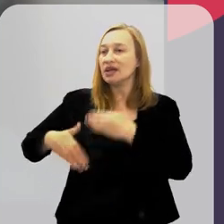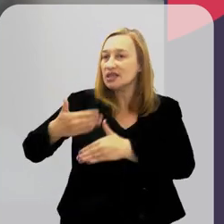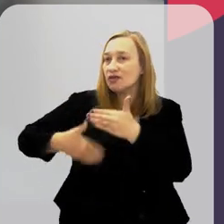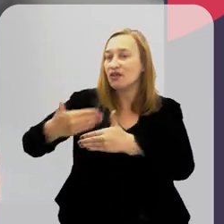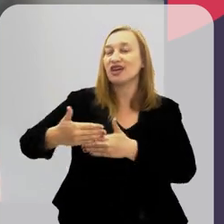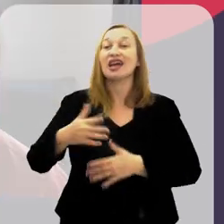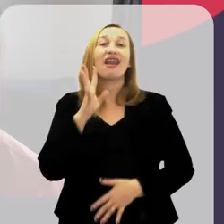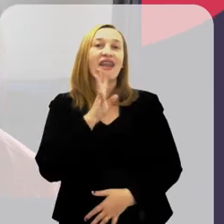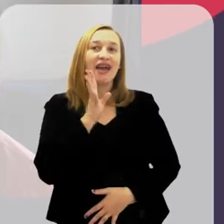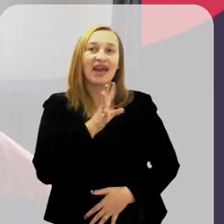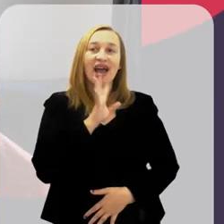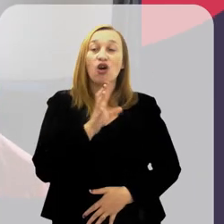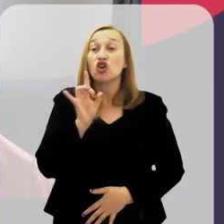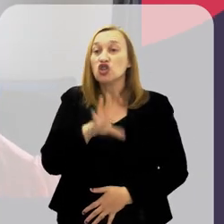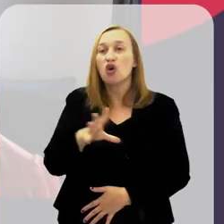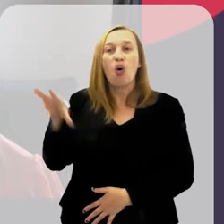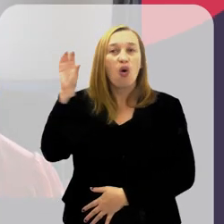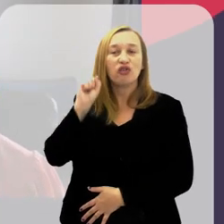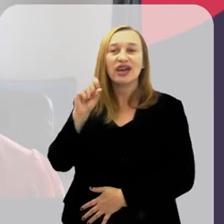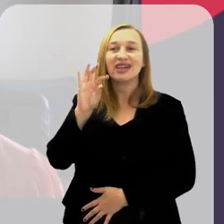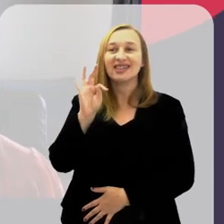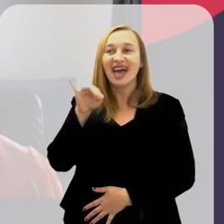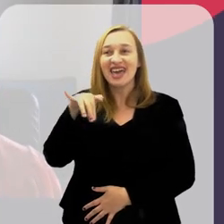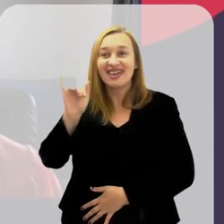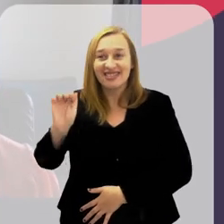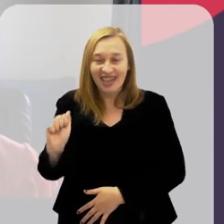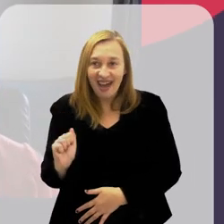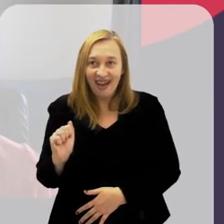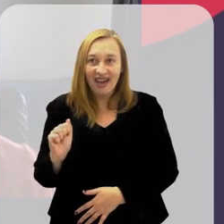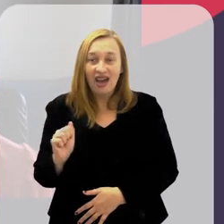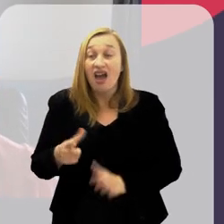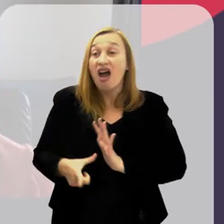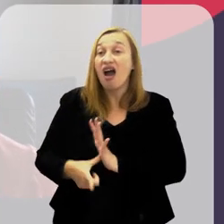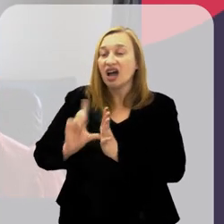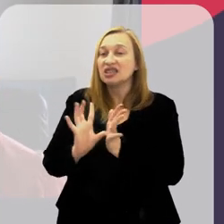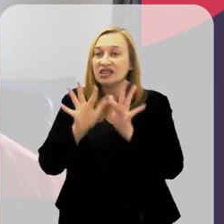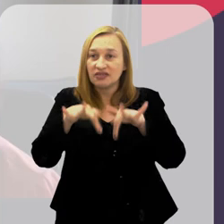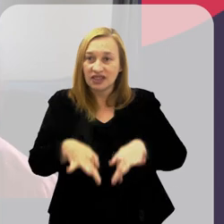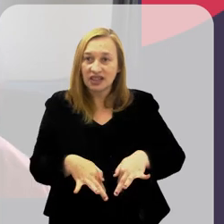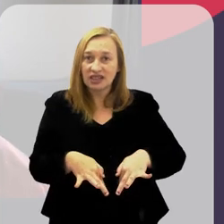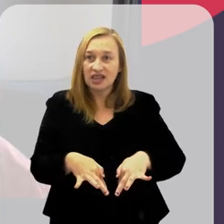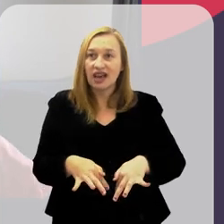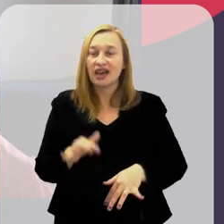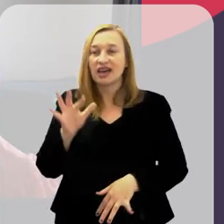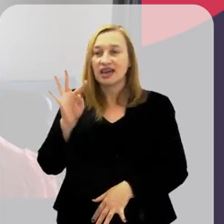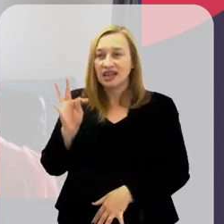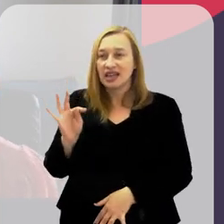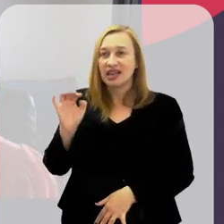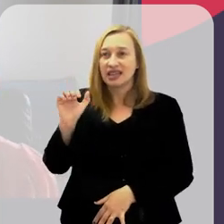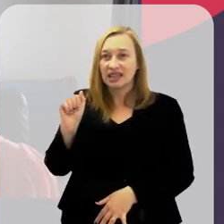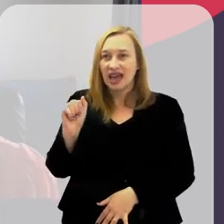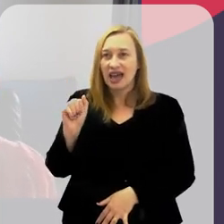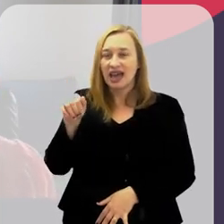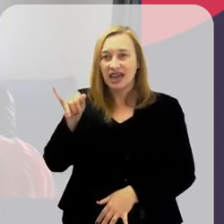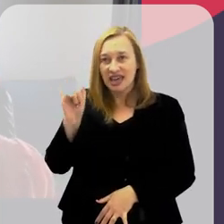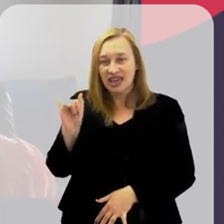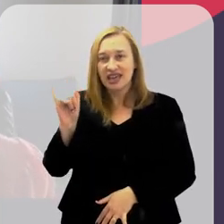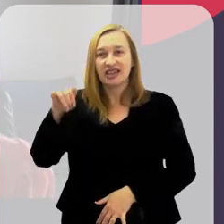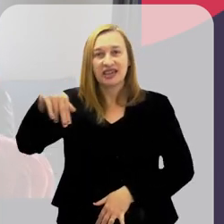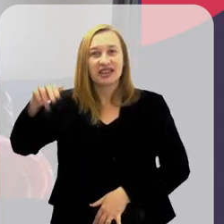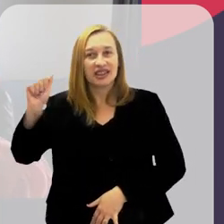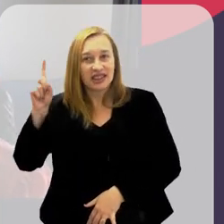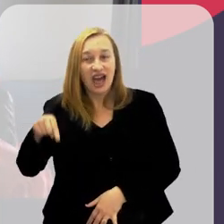vivenciada. Muito bacana. É, deixa eu só ouvir a Tainá, então, antes da gente terminar. Tainá,